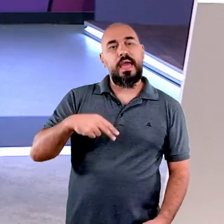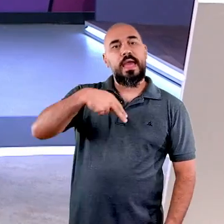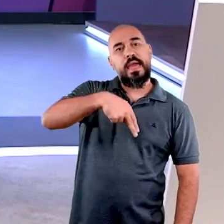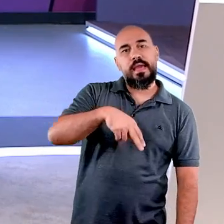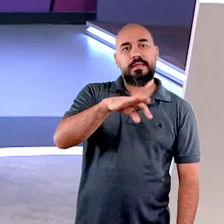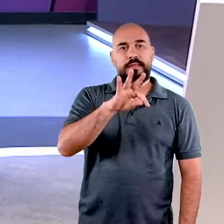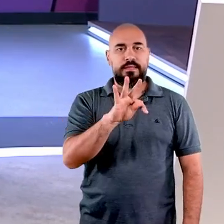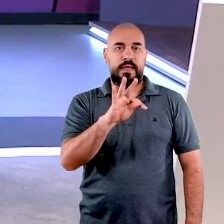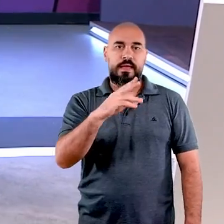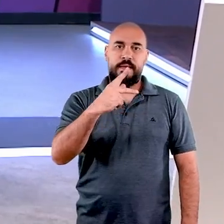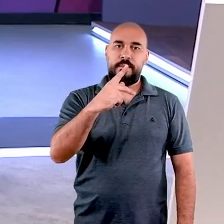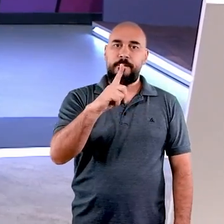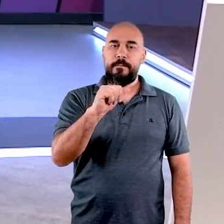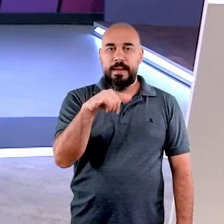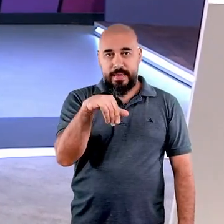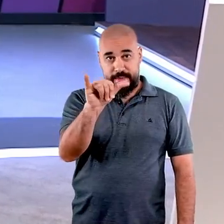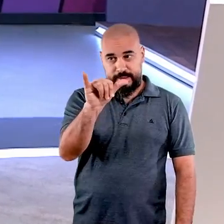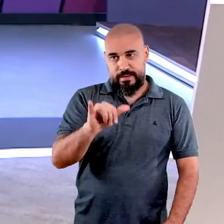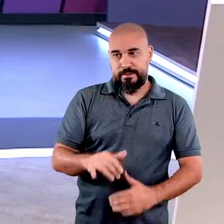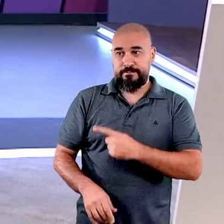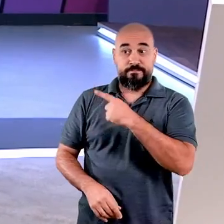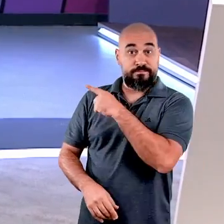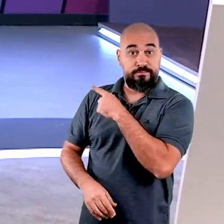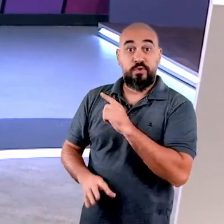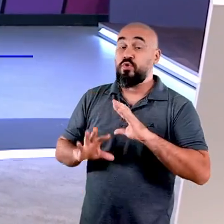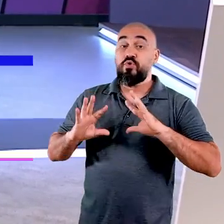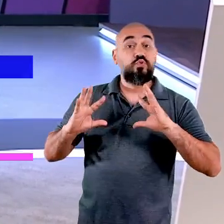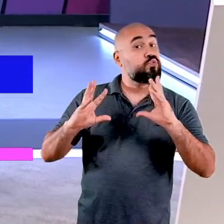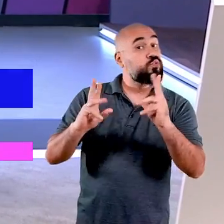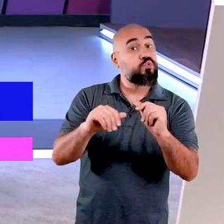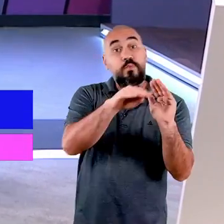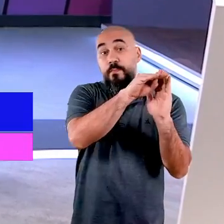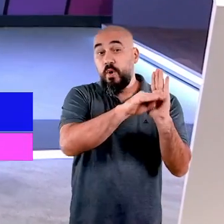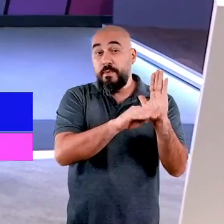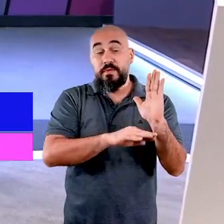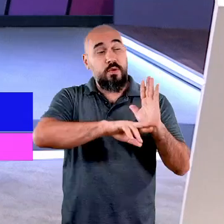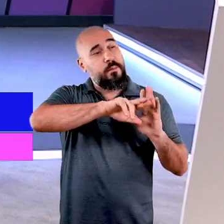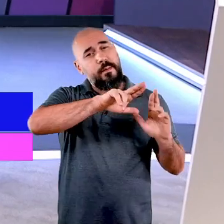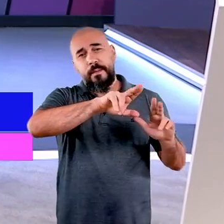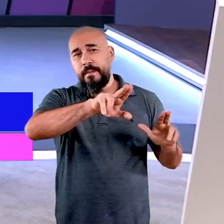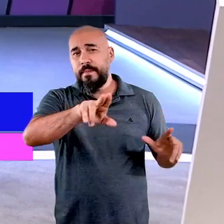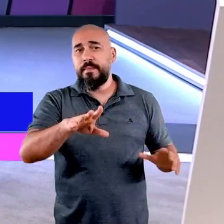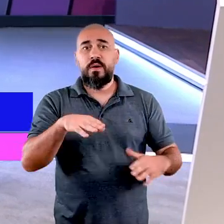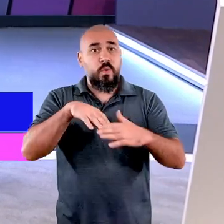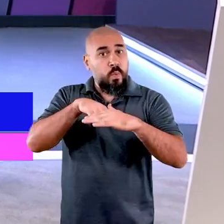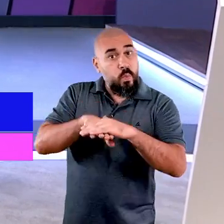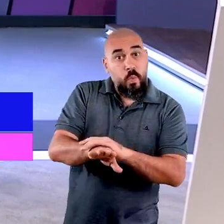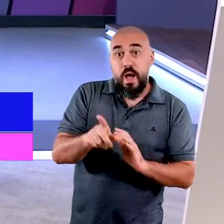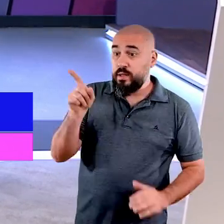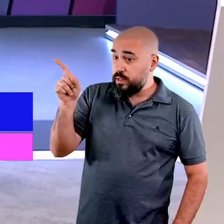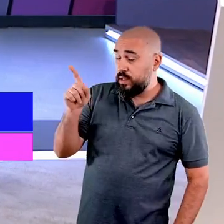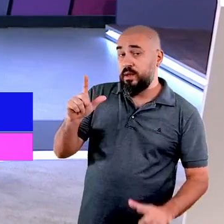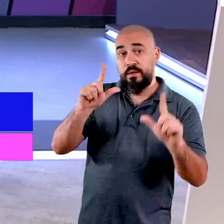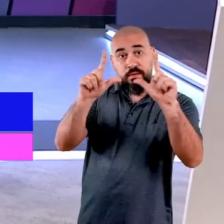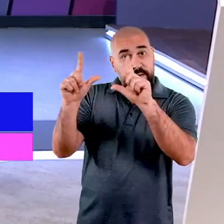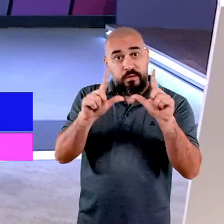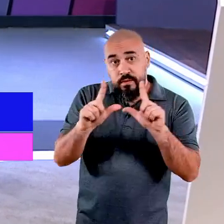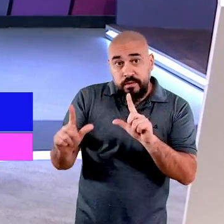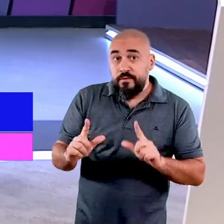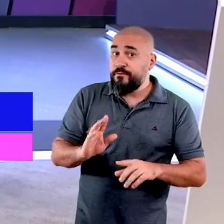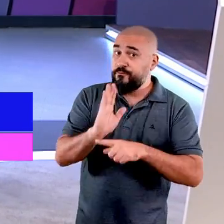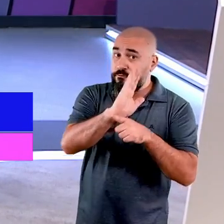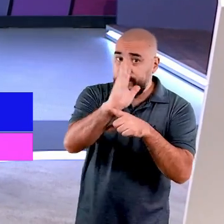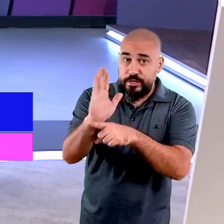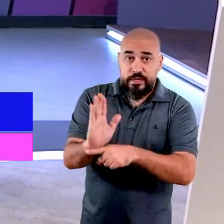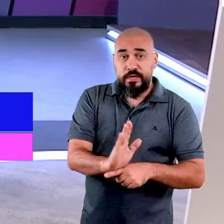nosso NT Play. Todos os programas da Novo Tempo ficam guardados aqui e você tem acesso a esses materiais, esses conteúdos. Então você vai chegar aqui